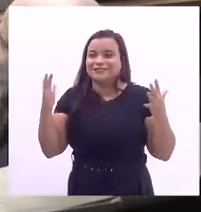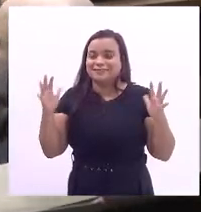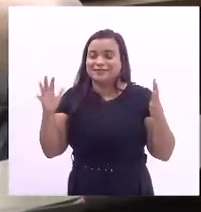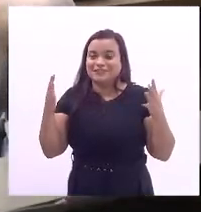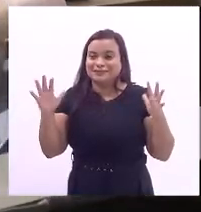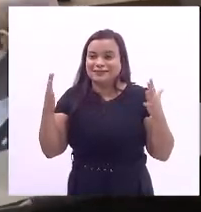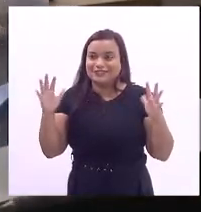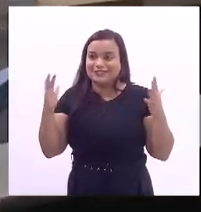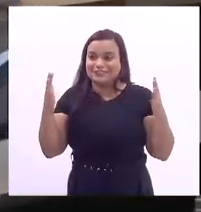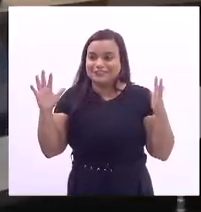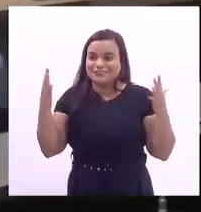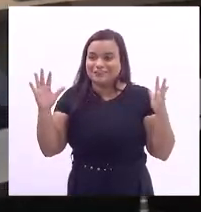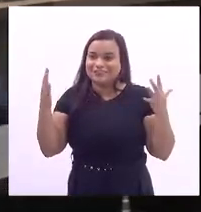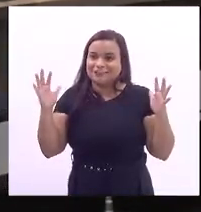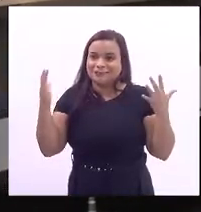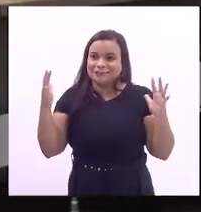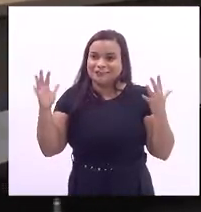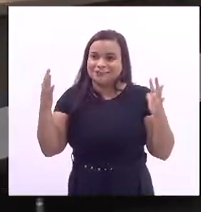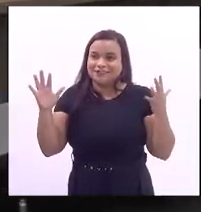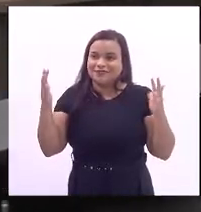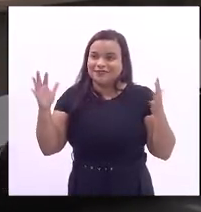E aí